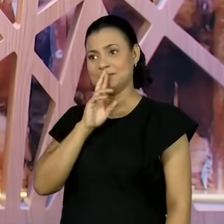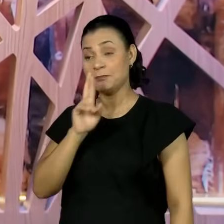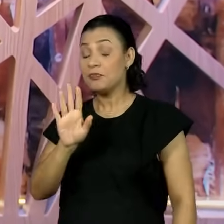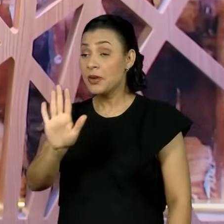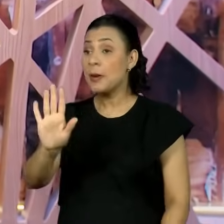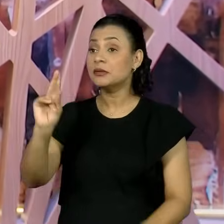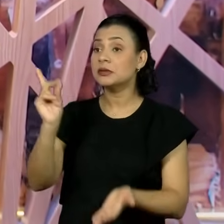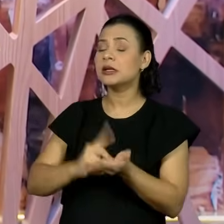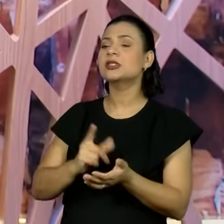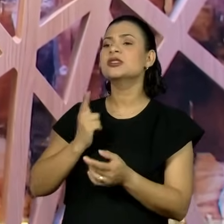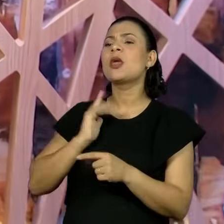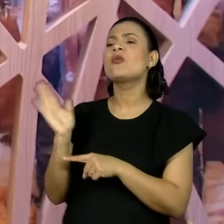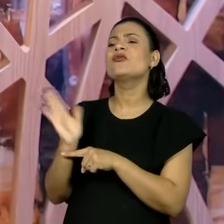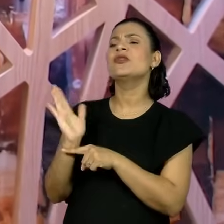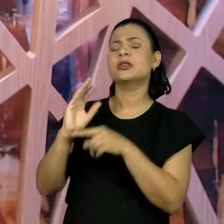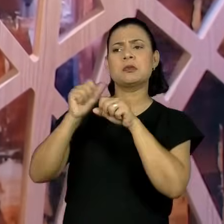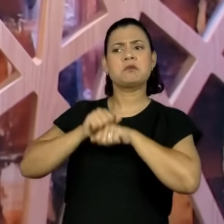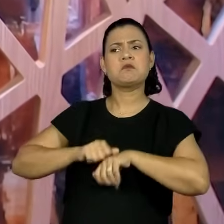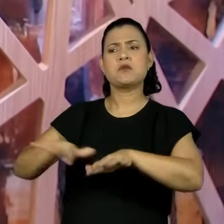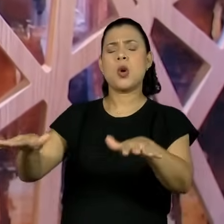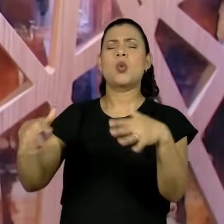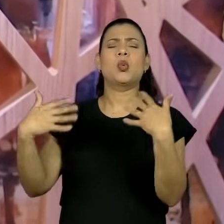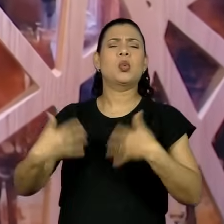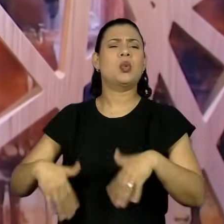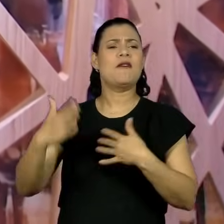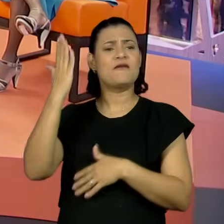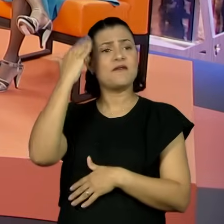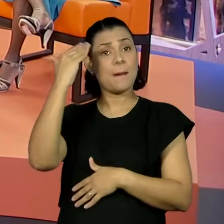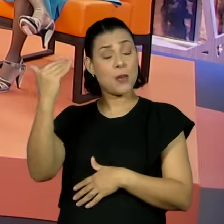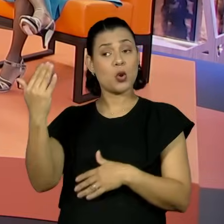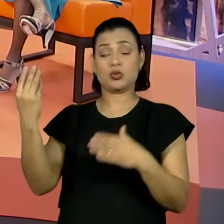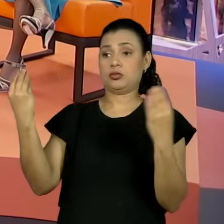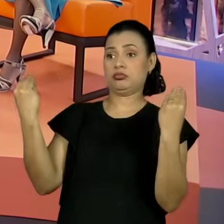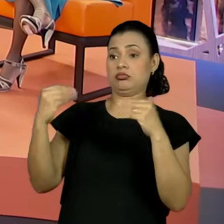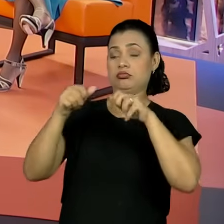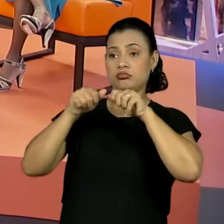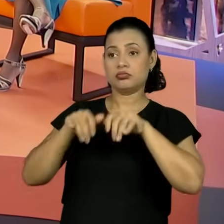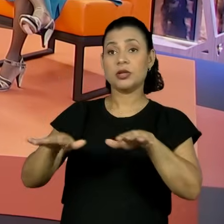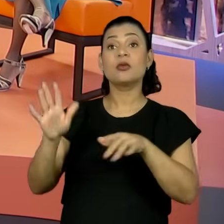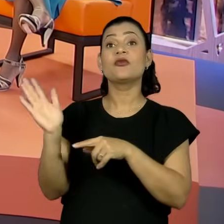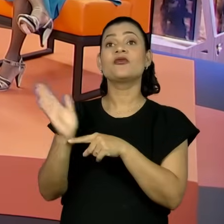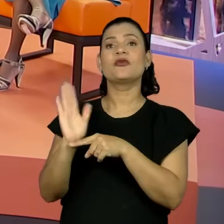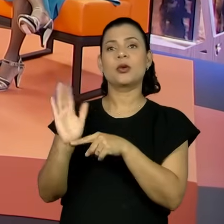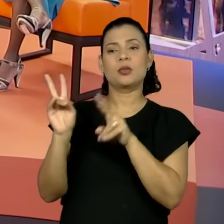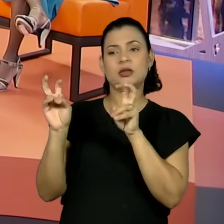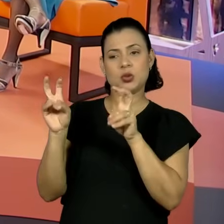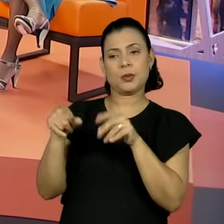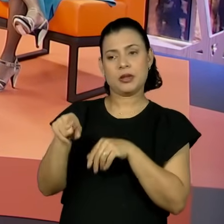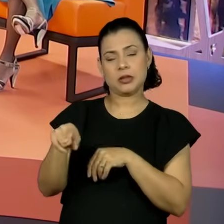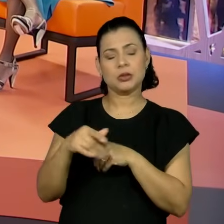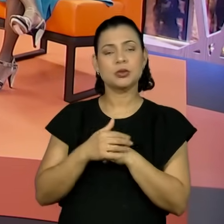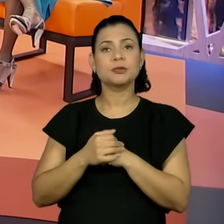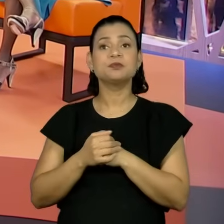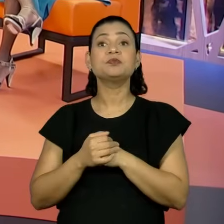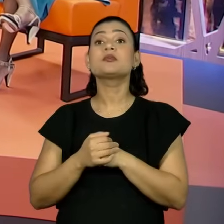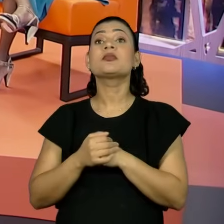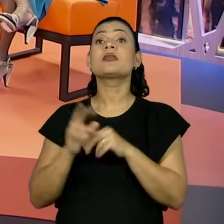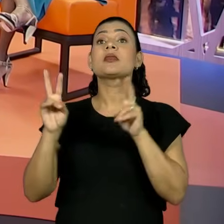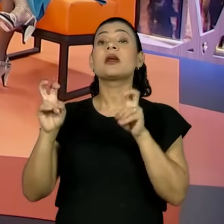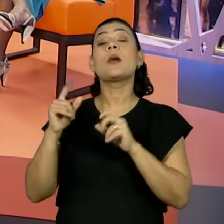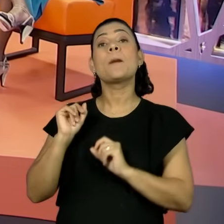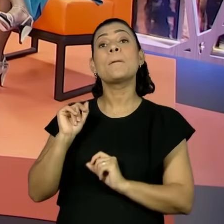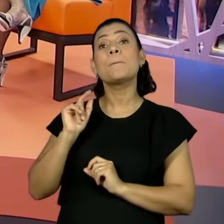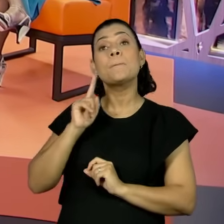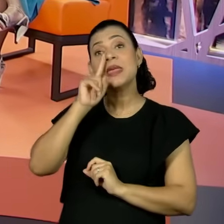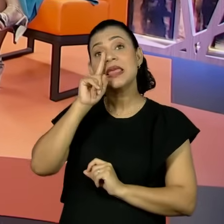um vídeo que viralizou da Chimamanda Adichie, o perigo da história, perigo da história única. Eu